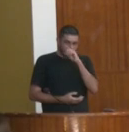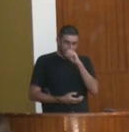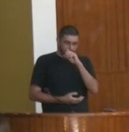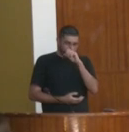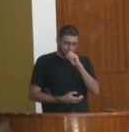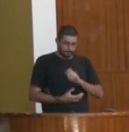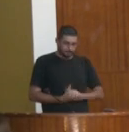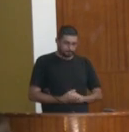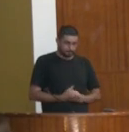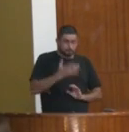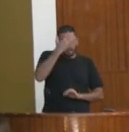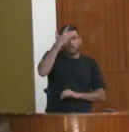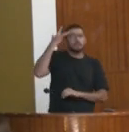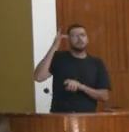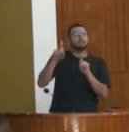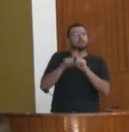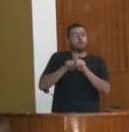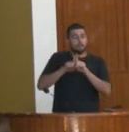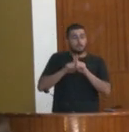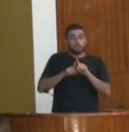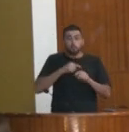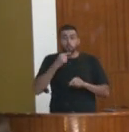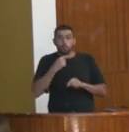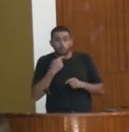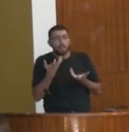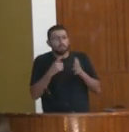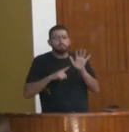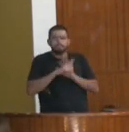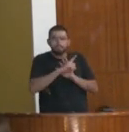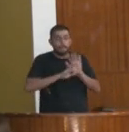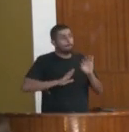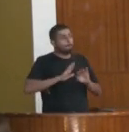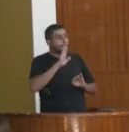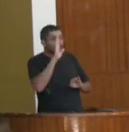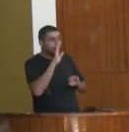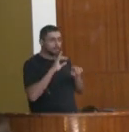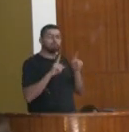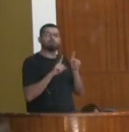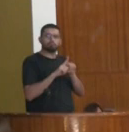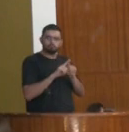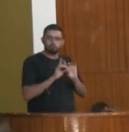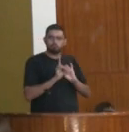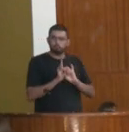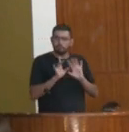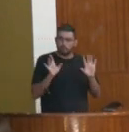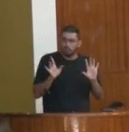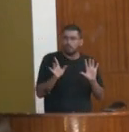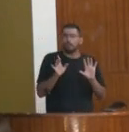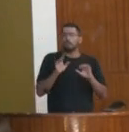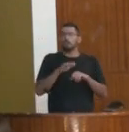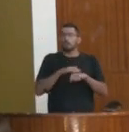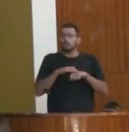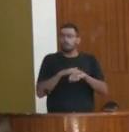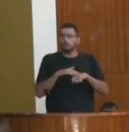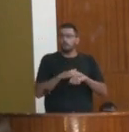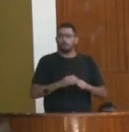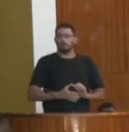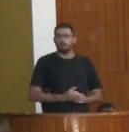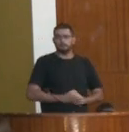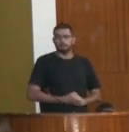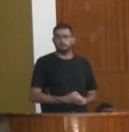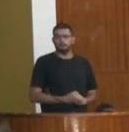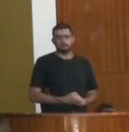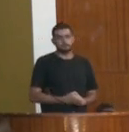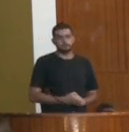pergunta oralmente, falar, também vai ser aberto para quem quiser fazer o uso da palavra. Eu só